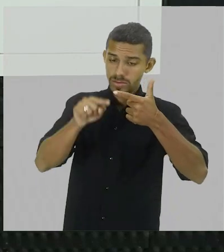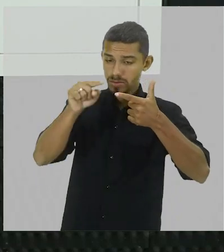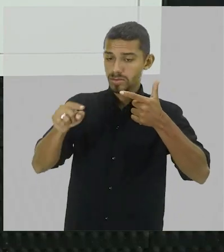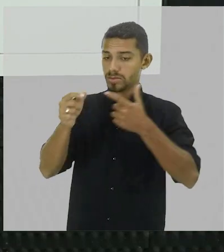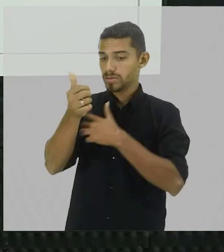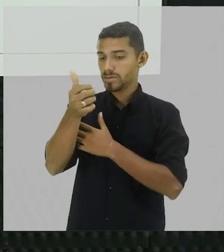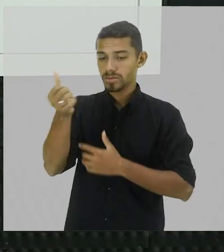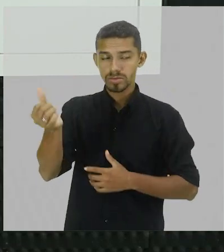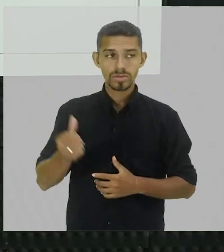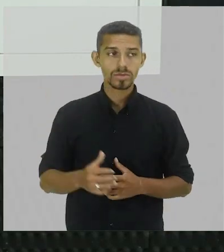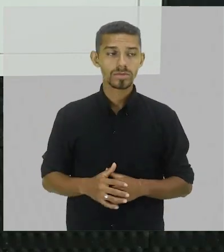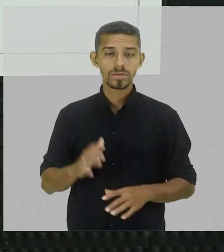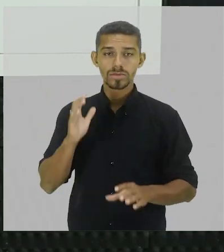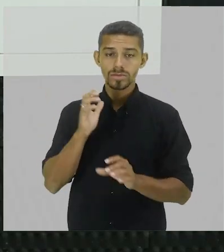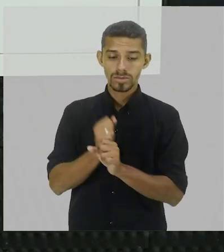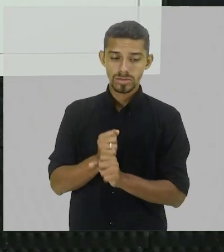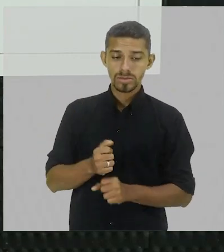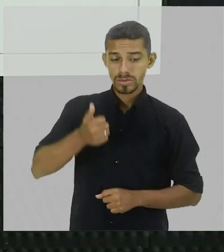16. Isso aqui dá